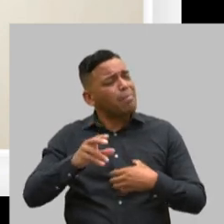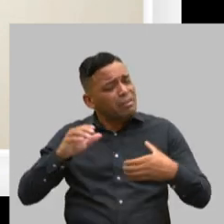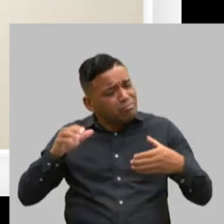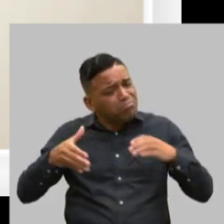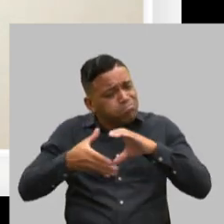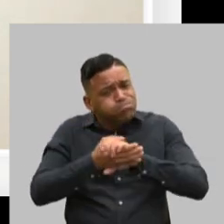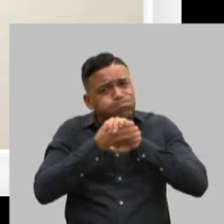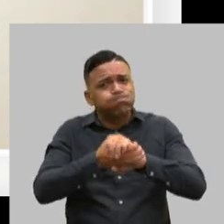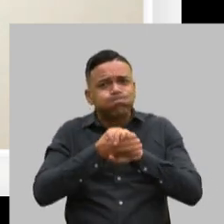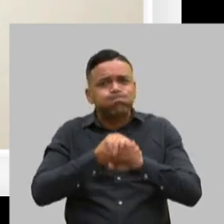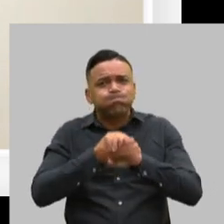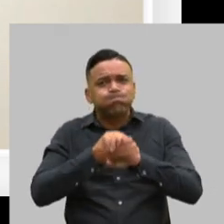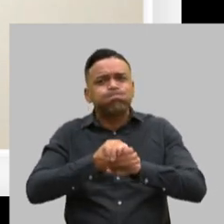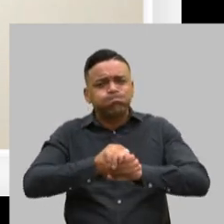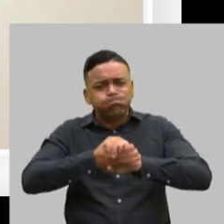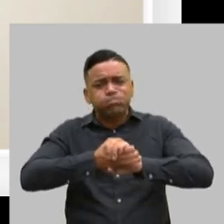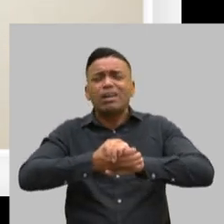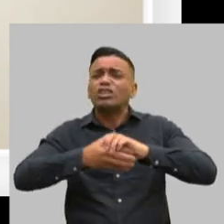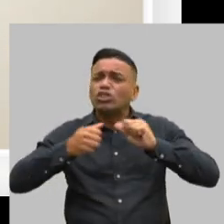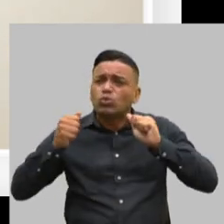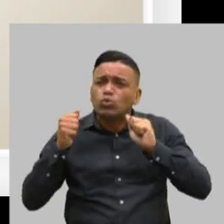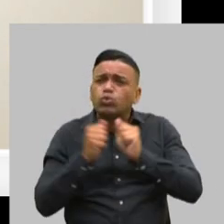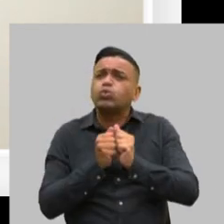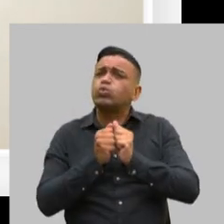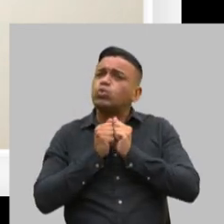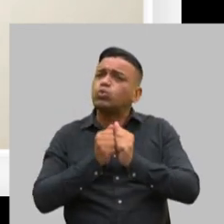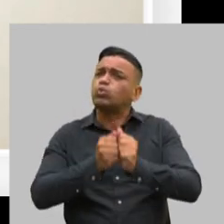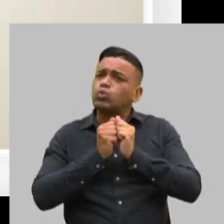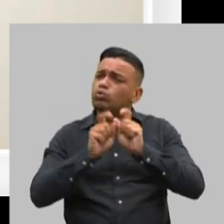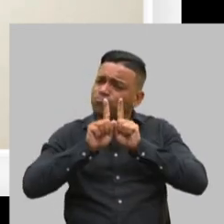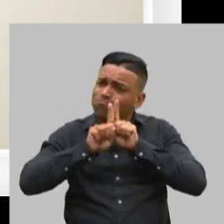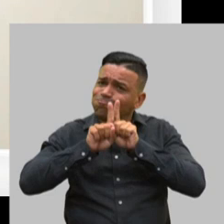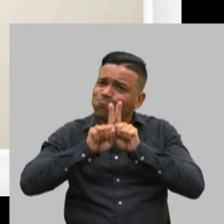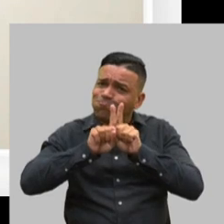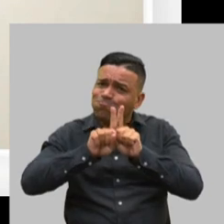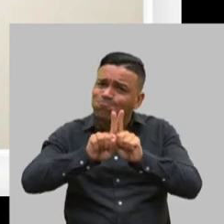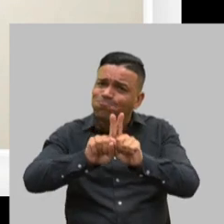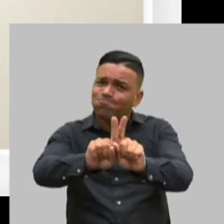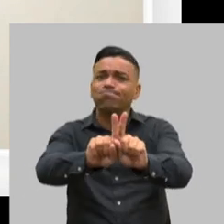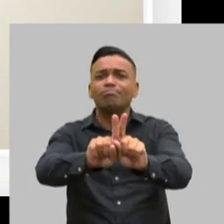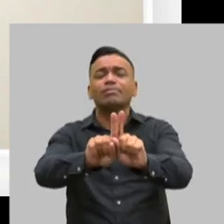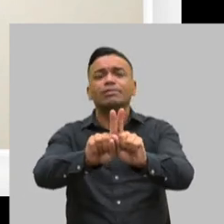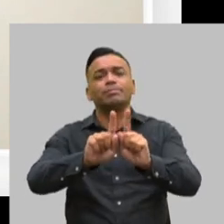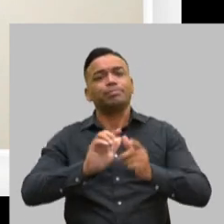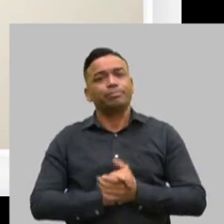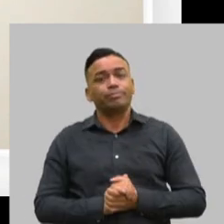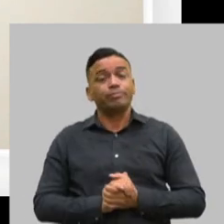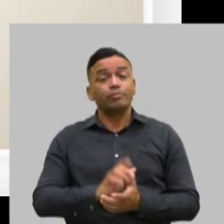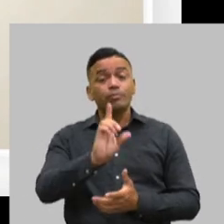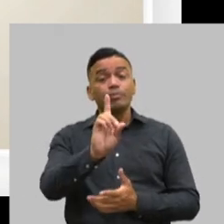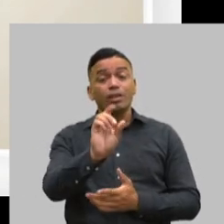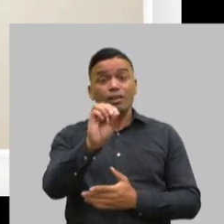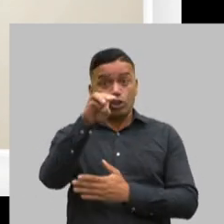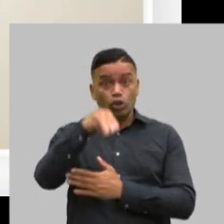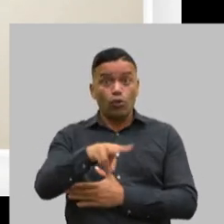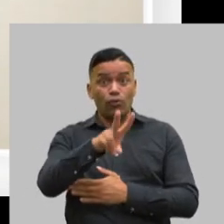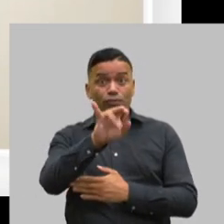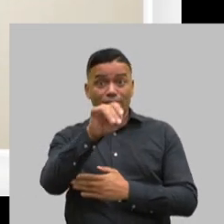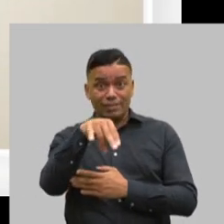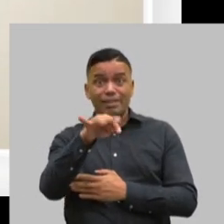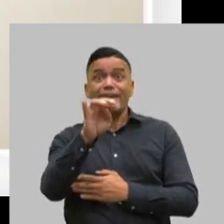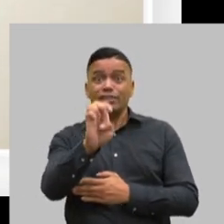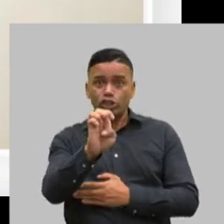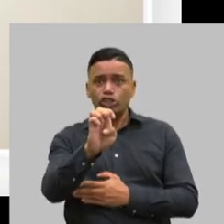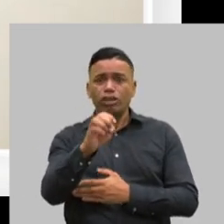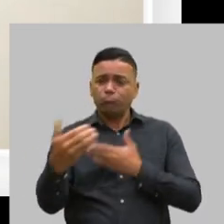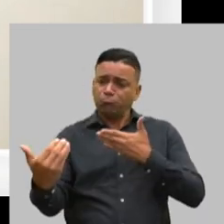Né? O tempo inteiro a gente caminha de mãos dadas com ele. E o Dom Vicente entrou nas nossas vidas no momento